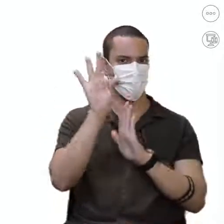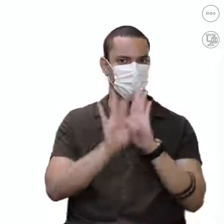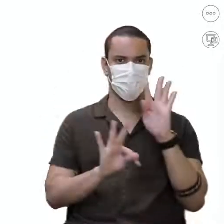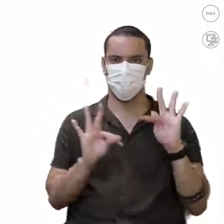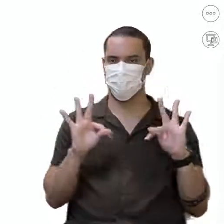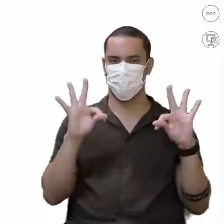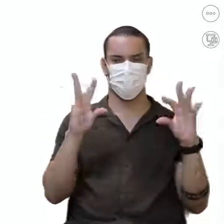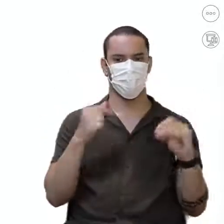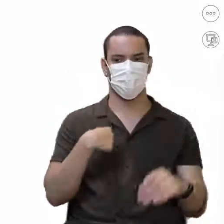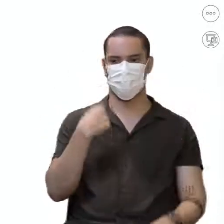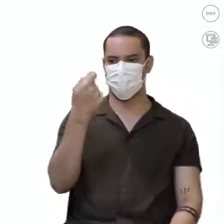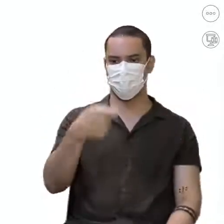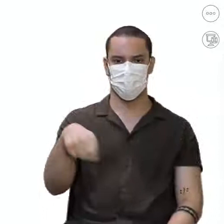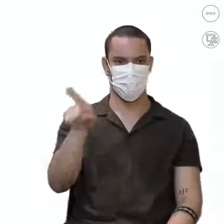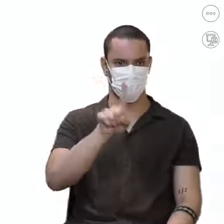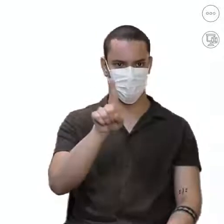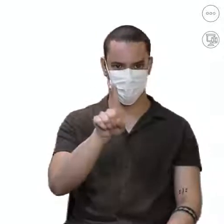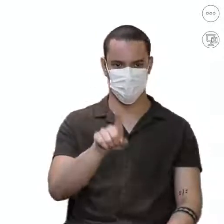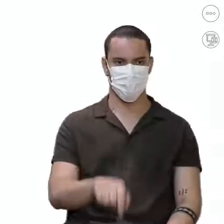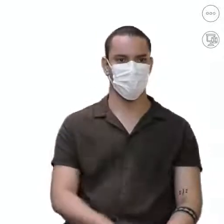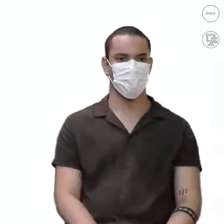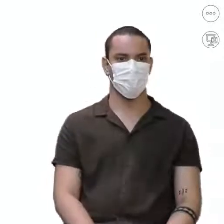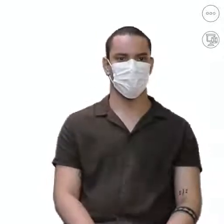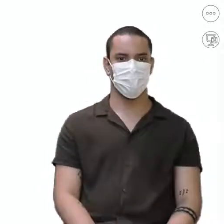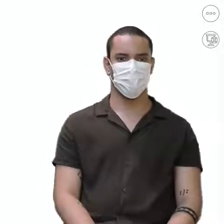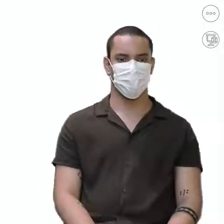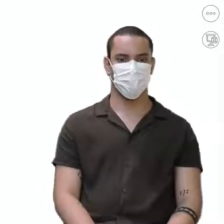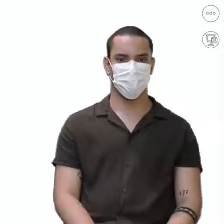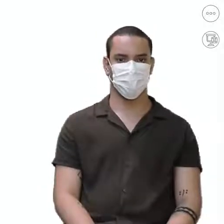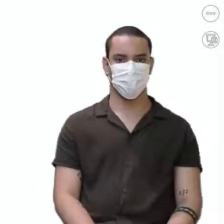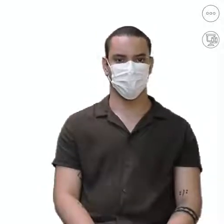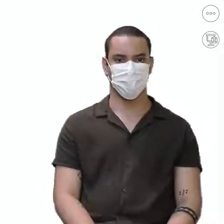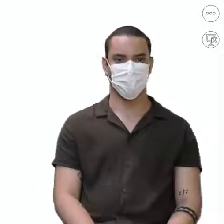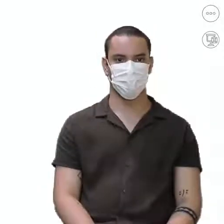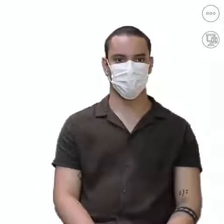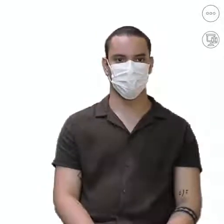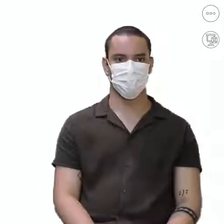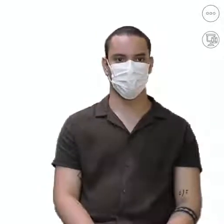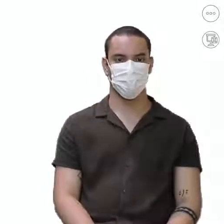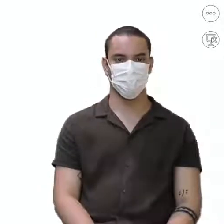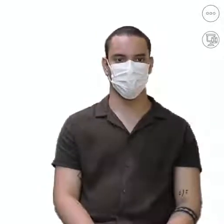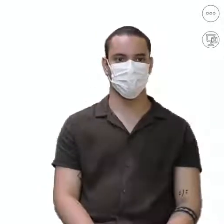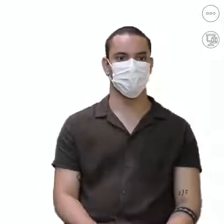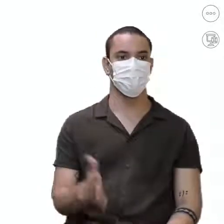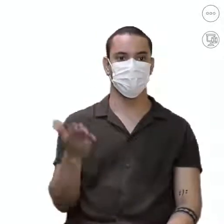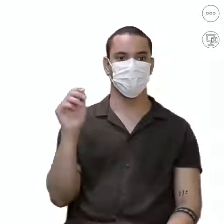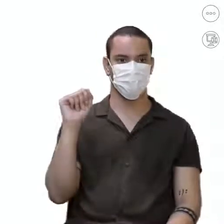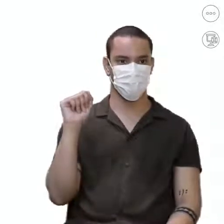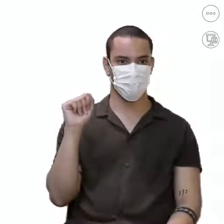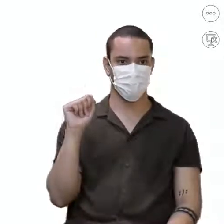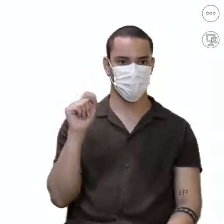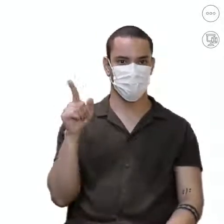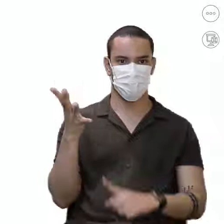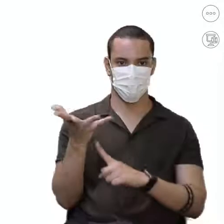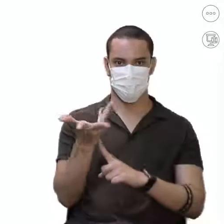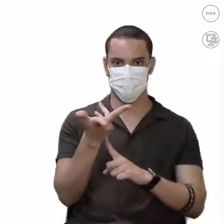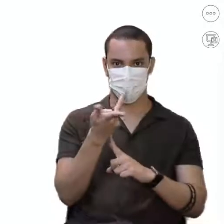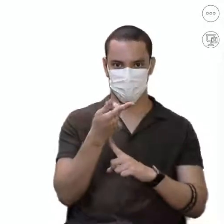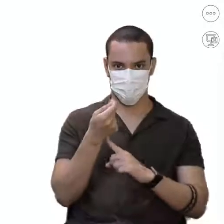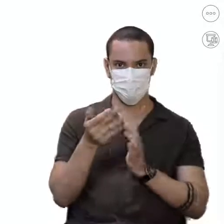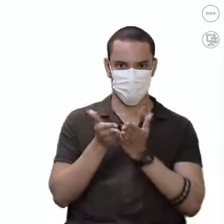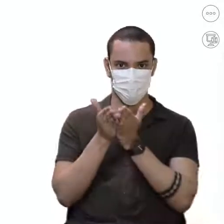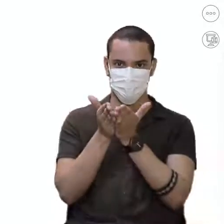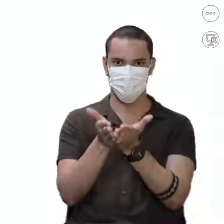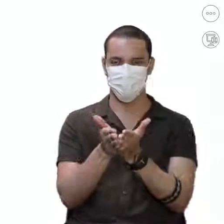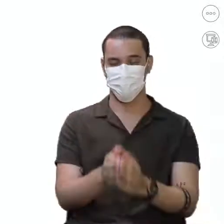que eu consigo fazer isso? Vamos lá. Qual a ideia central do texto? A arte da